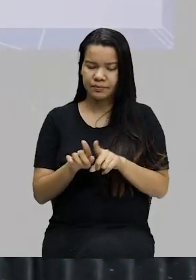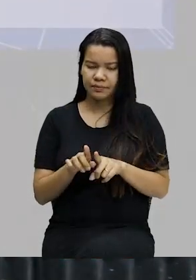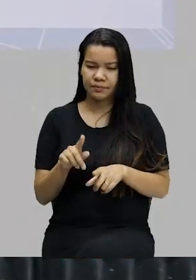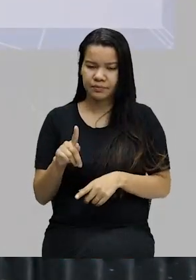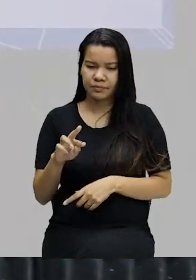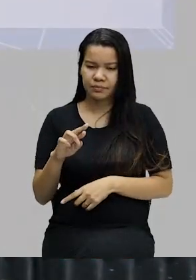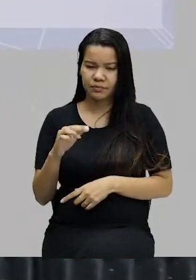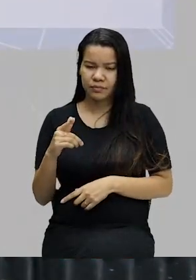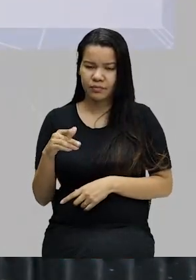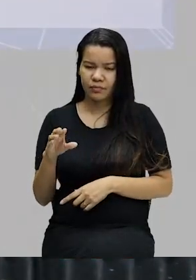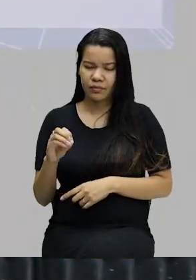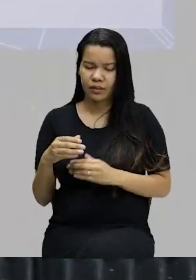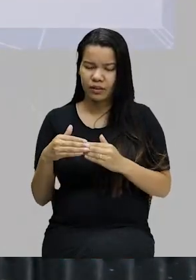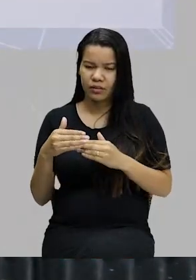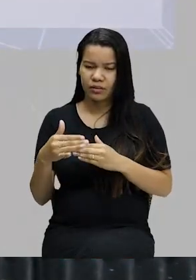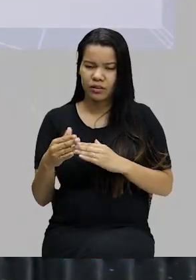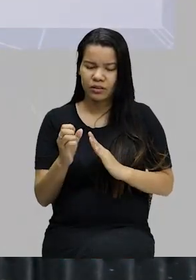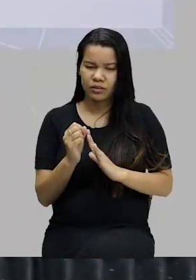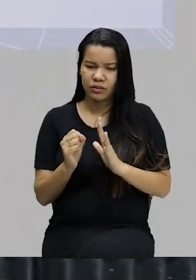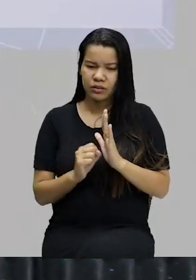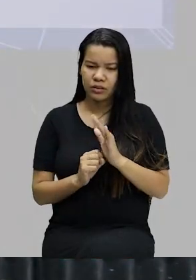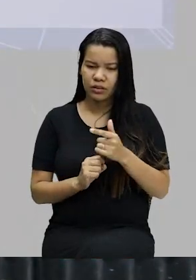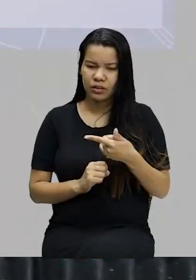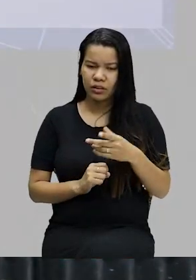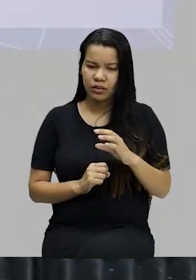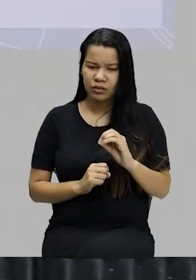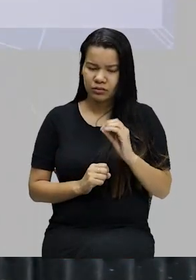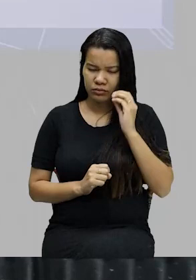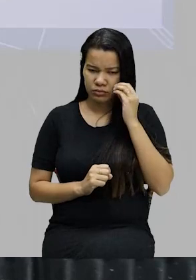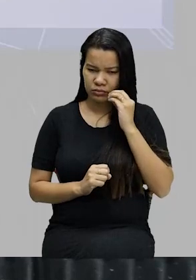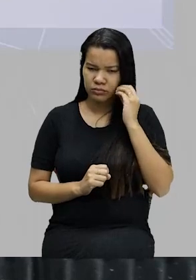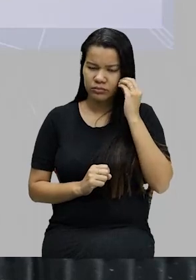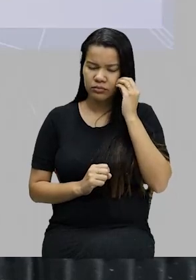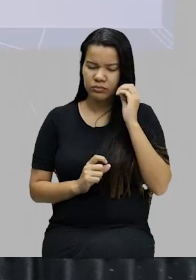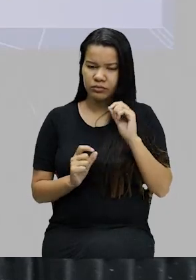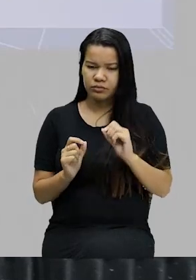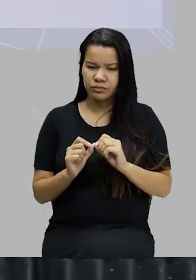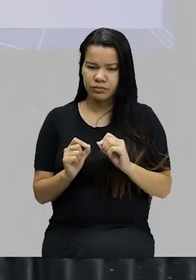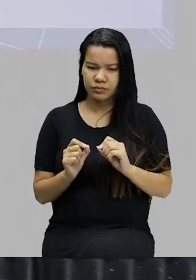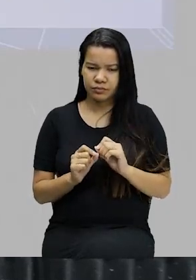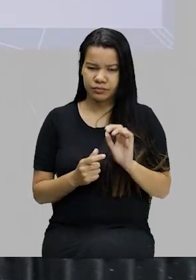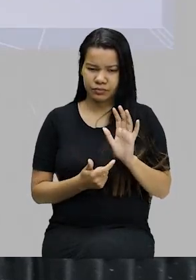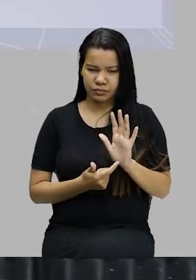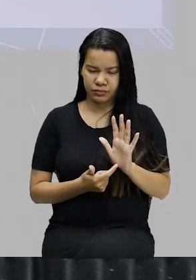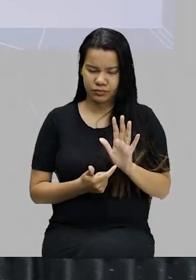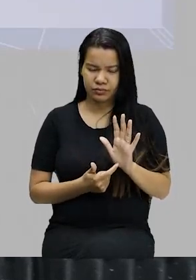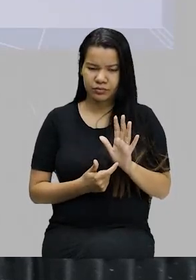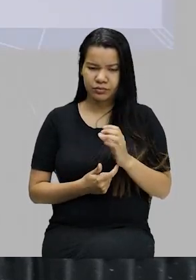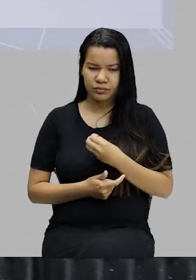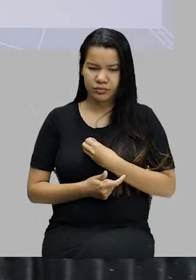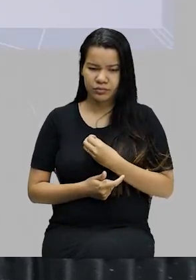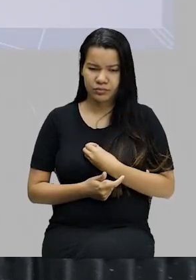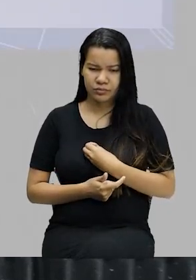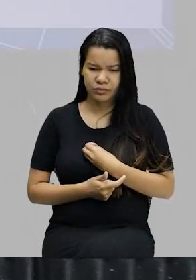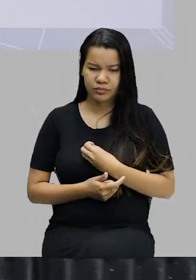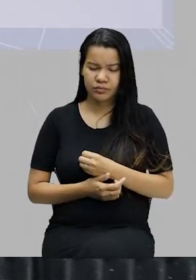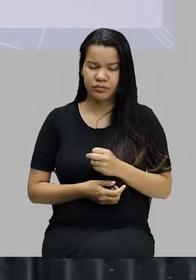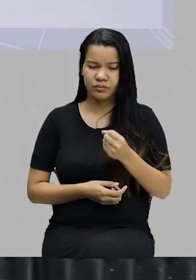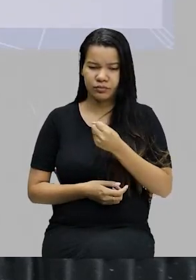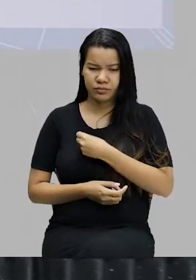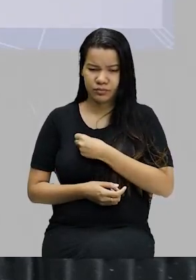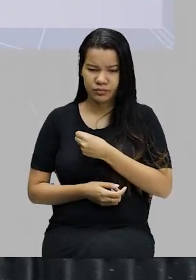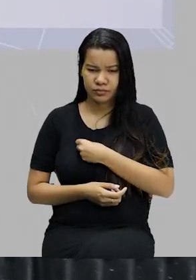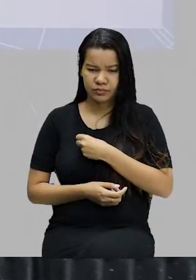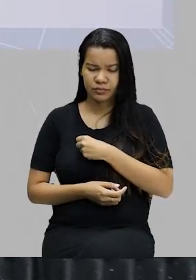XX, muitos experimentos foram feitos para determinar esse número, que vamos chamar de N, denominado número